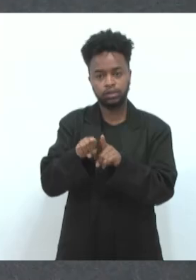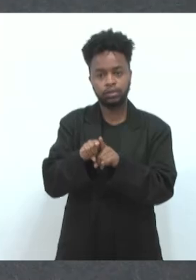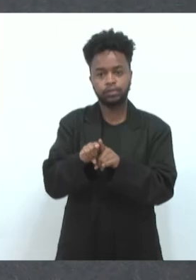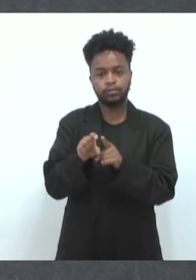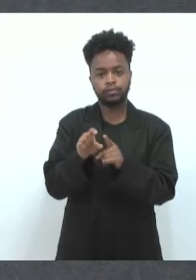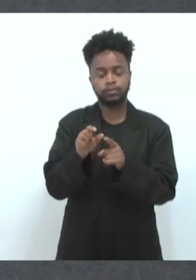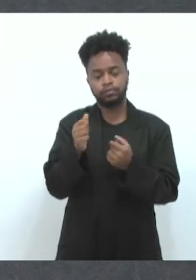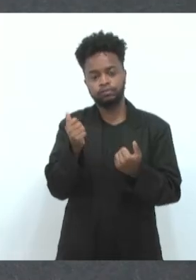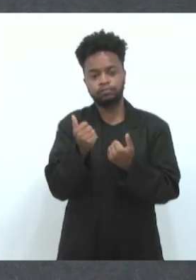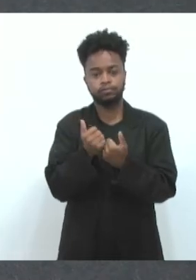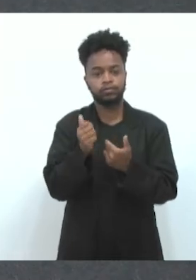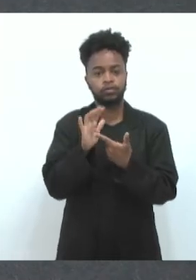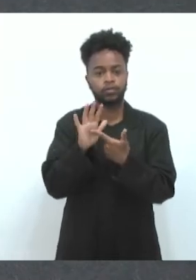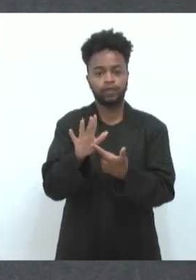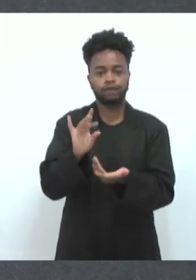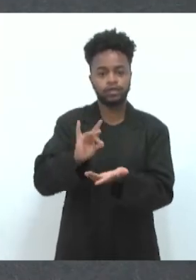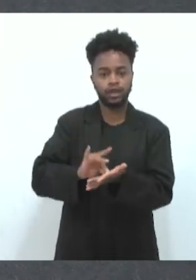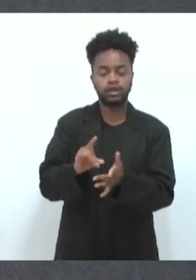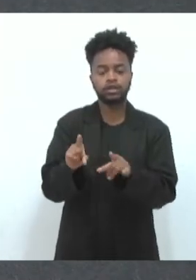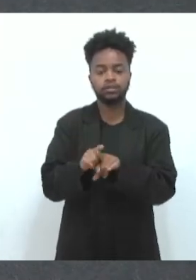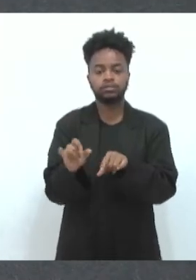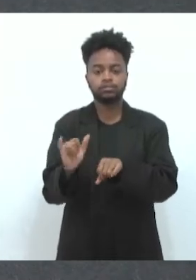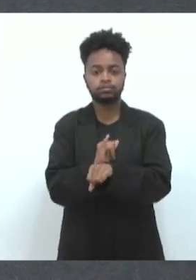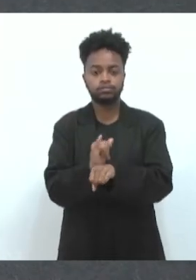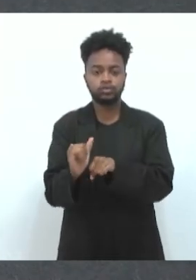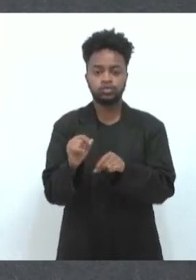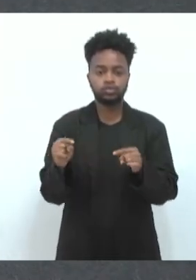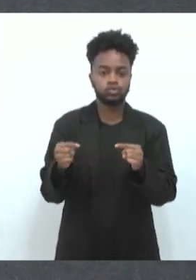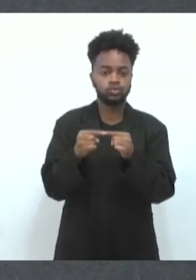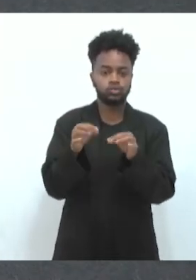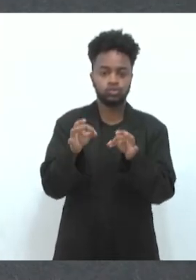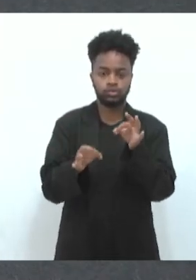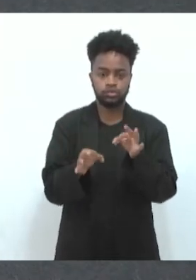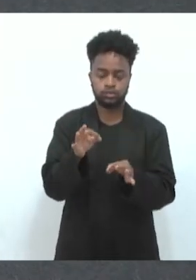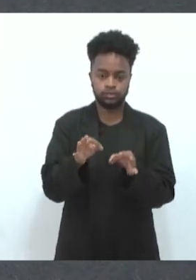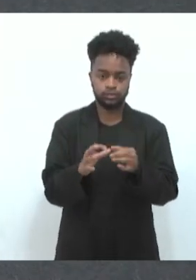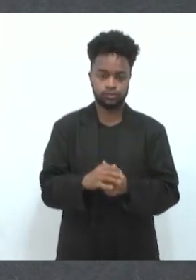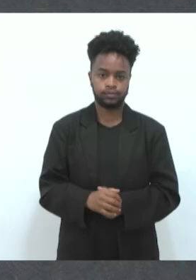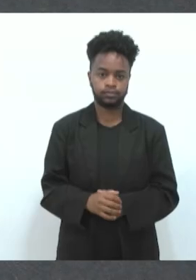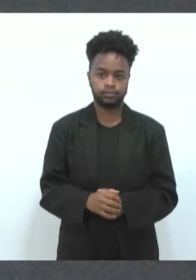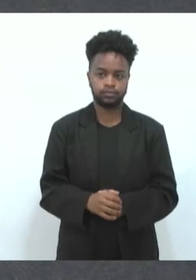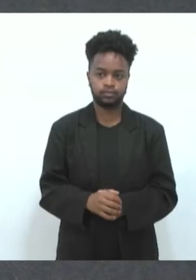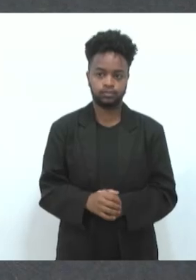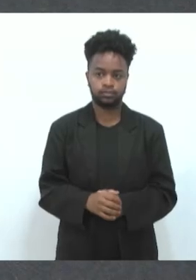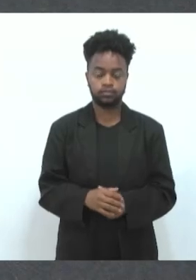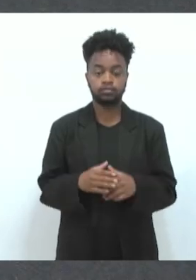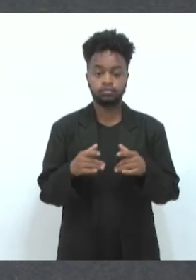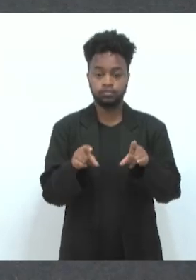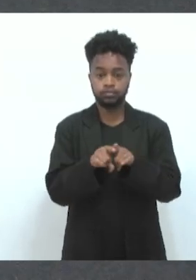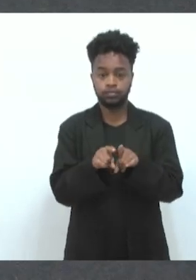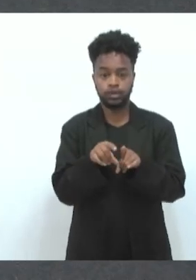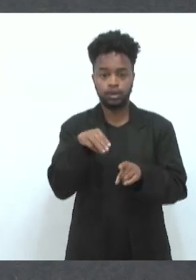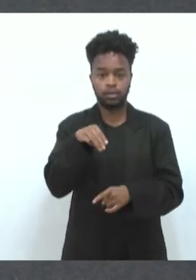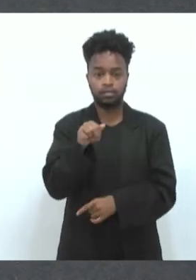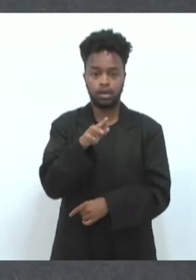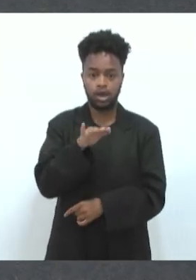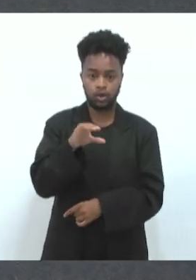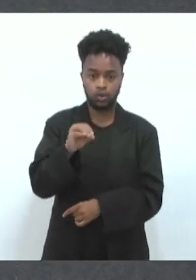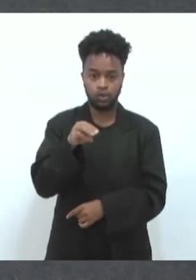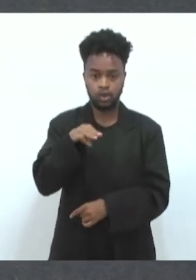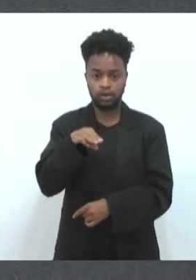fortalecimento da verdade, como um instrumento de justiça. E o Nilmário Miranda, ex-deputado